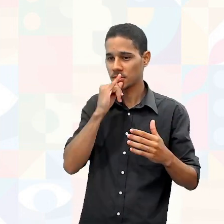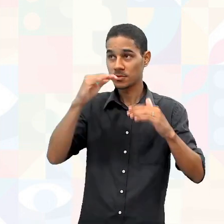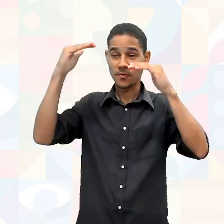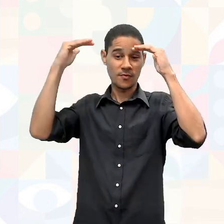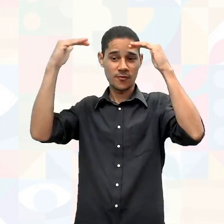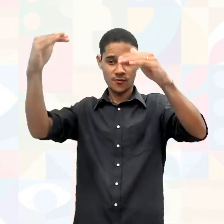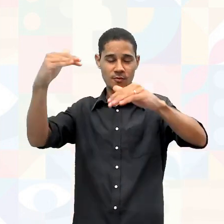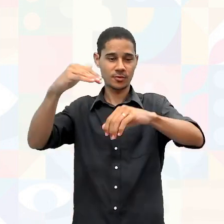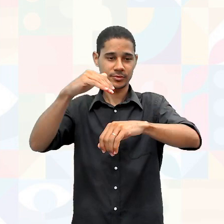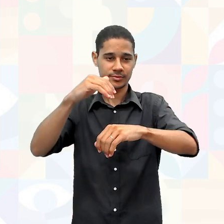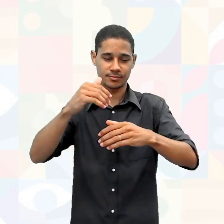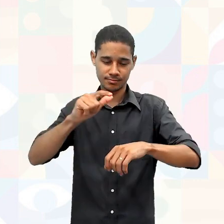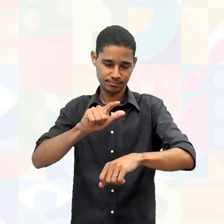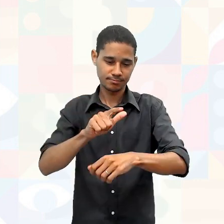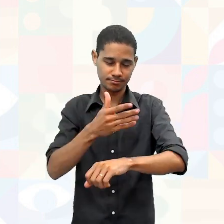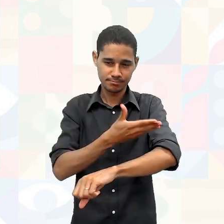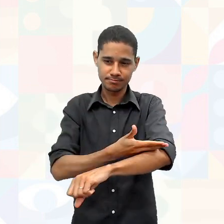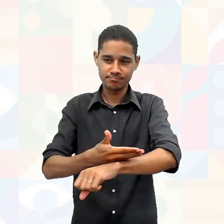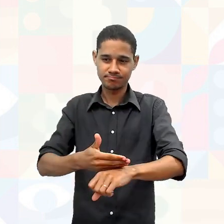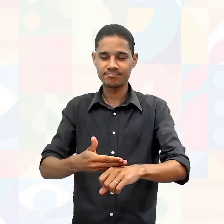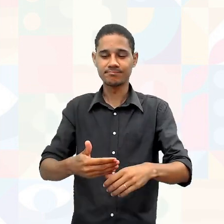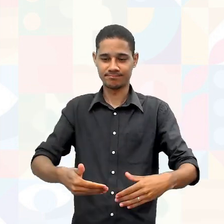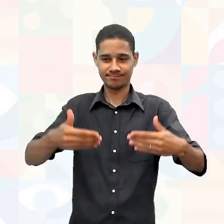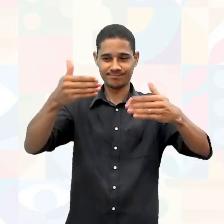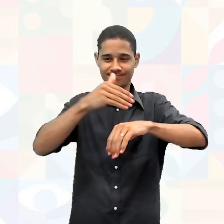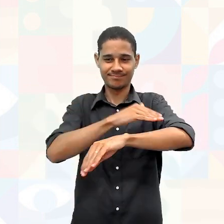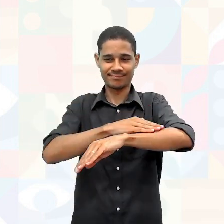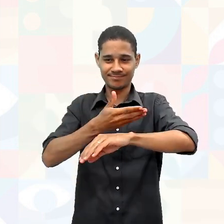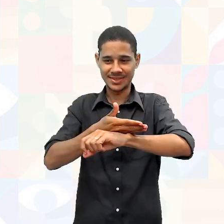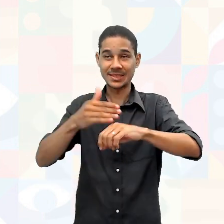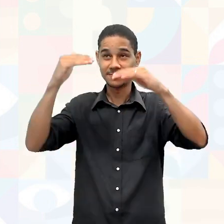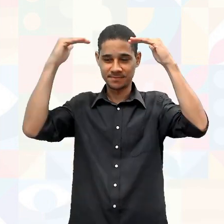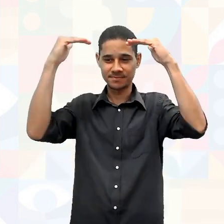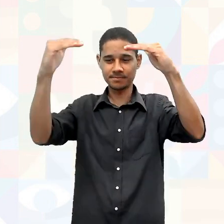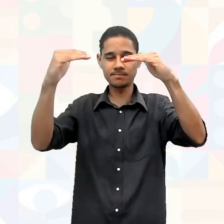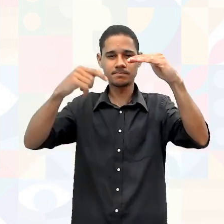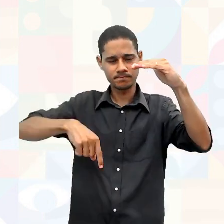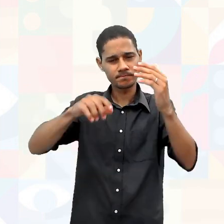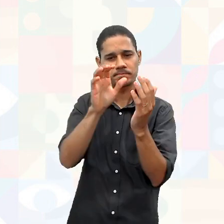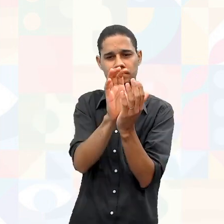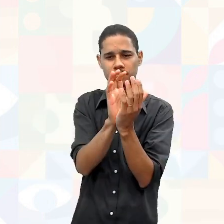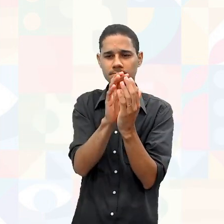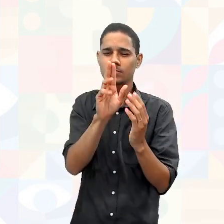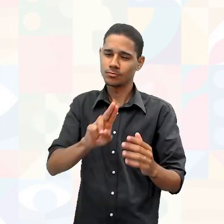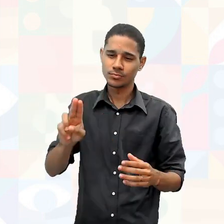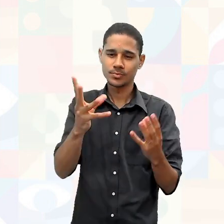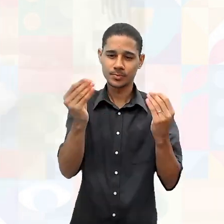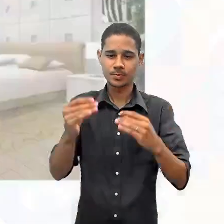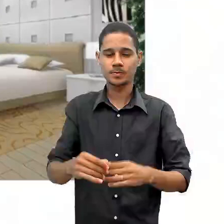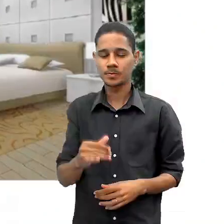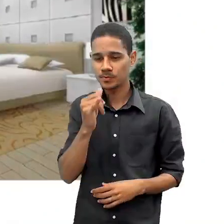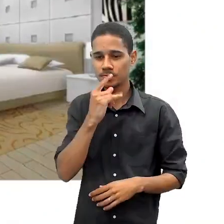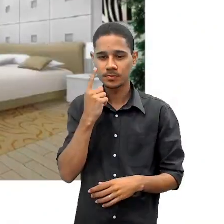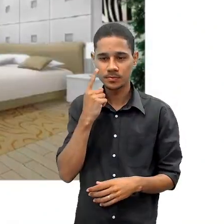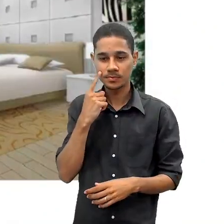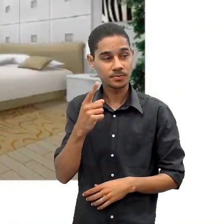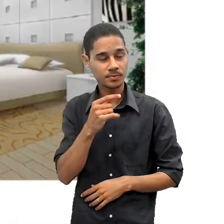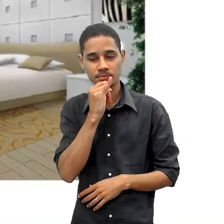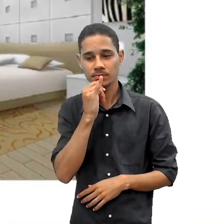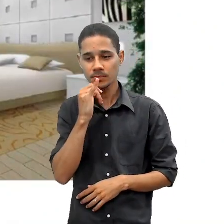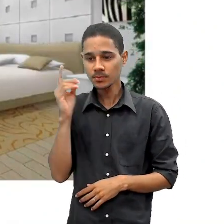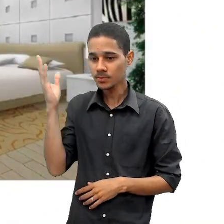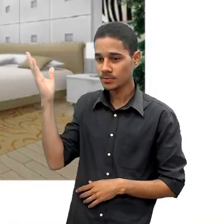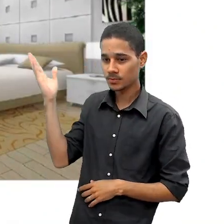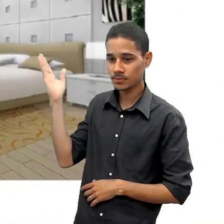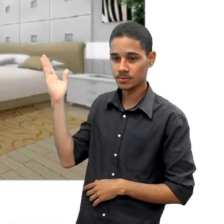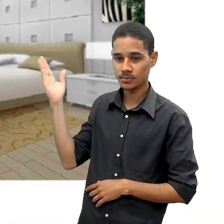gesso, que é de uso muito comum no nosso estado, né? A gente sabe disso, né? Então aqui a gente tem alguns exemplos, a